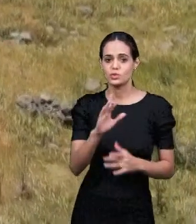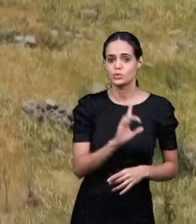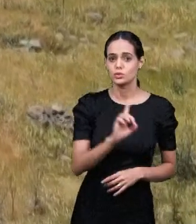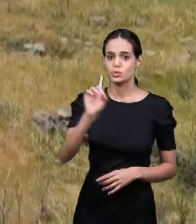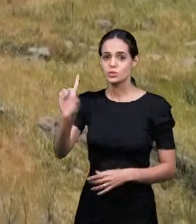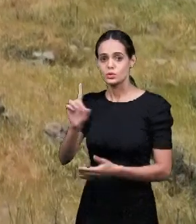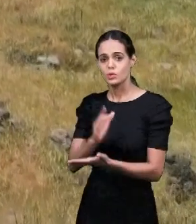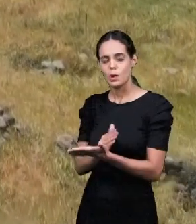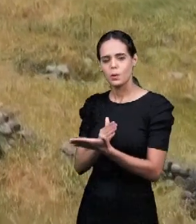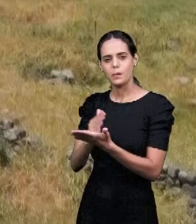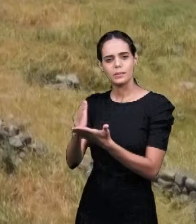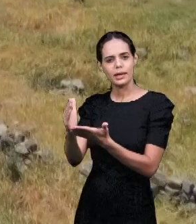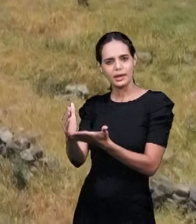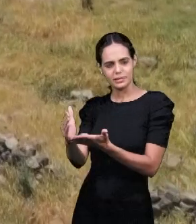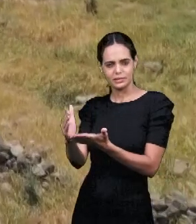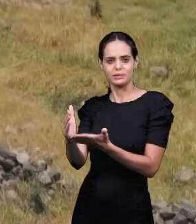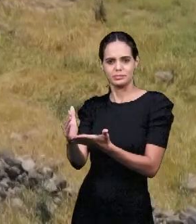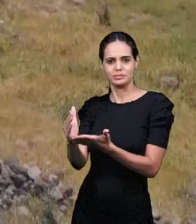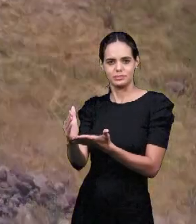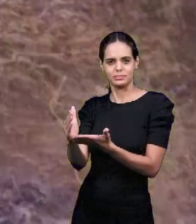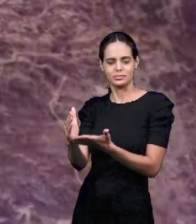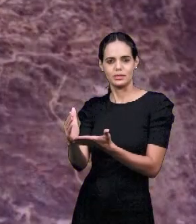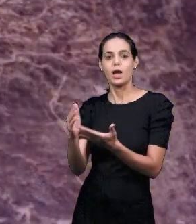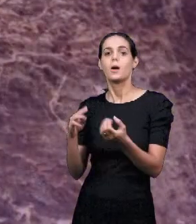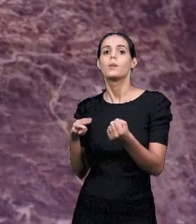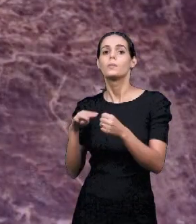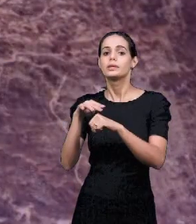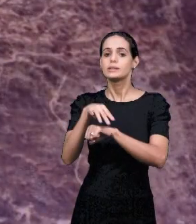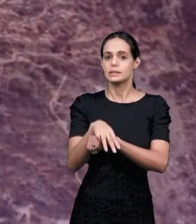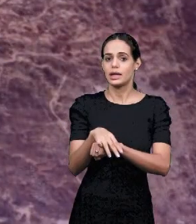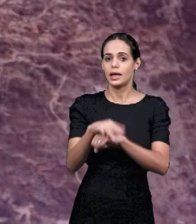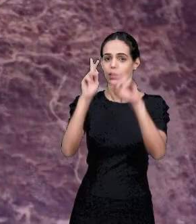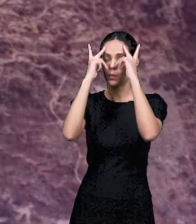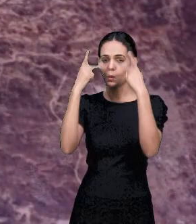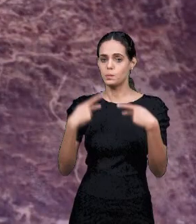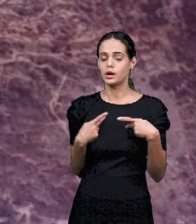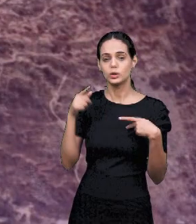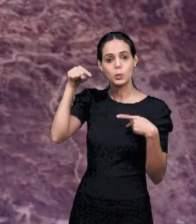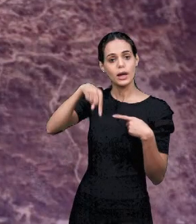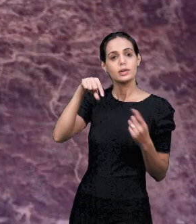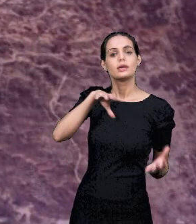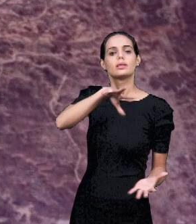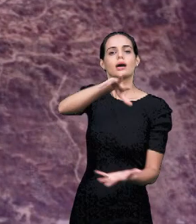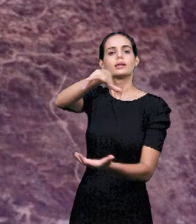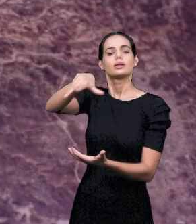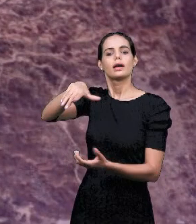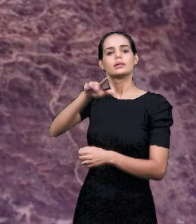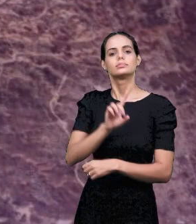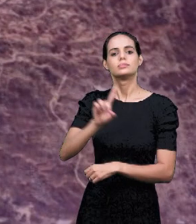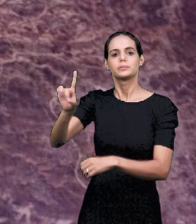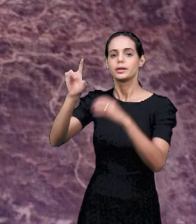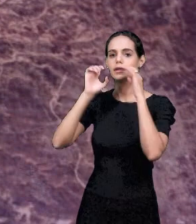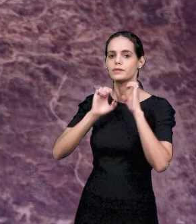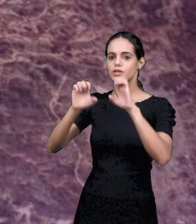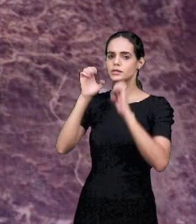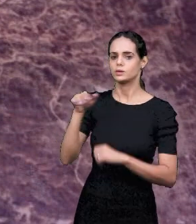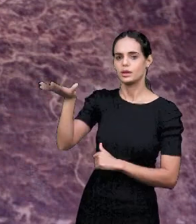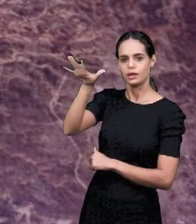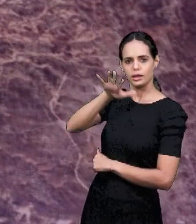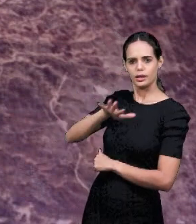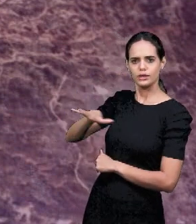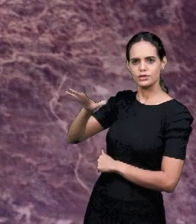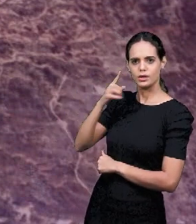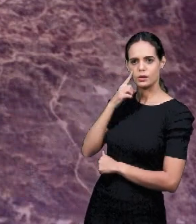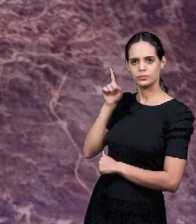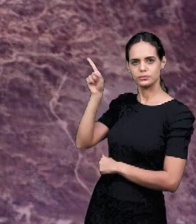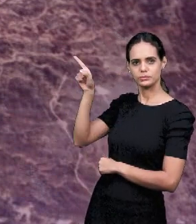où le Seigneur iniciou Jésus ali a o seu initié ministério, son correndo ministère sur la correndo o terre, evangelho naquela região. Temos agora en também apportant l'évangile a dans cette région.